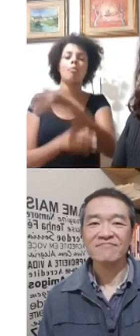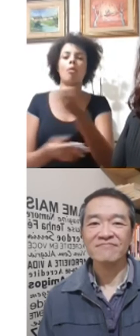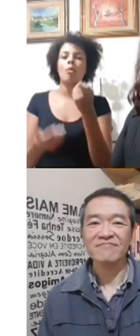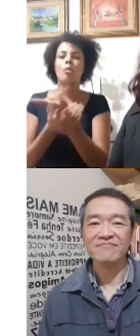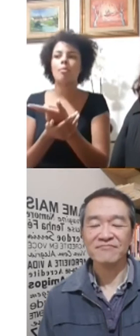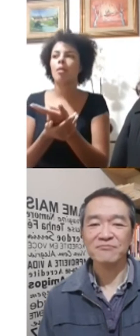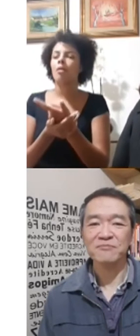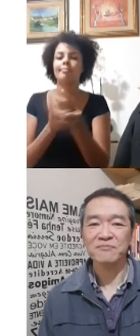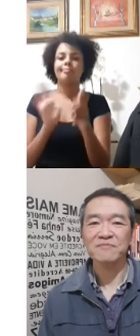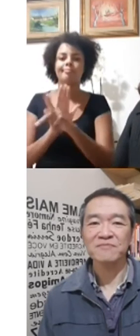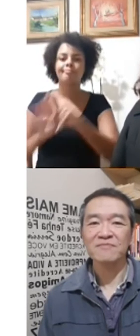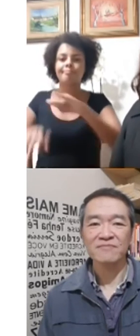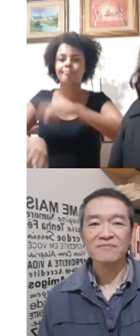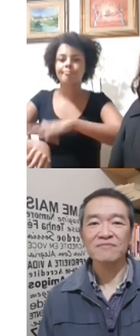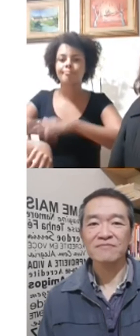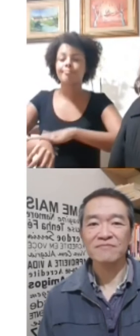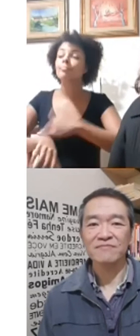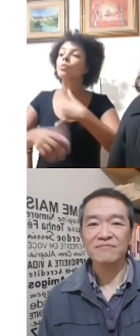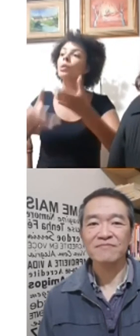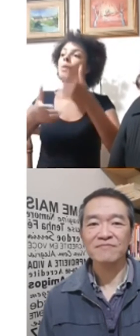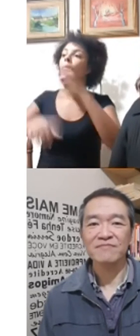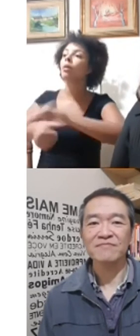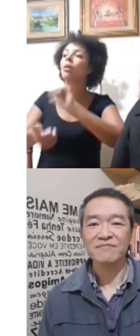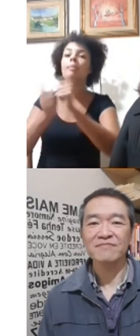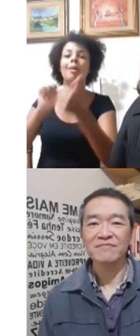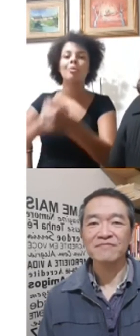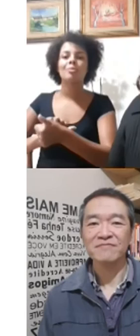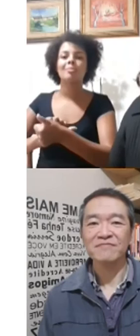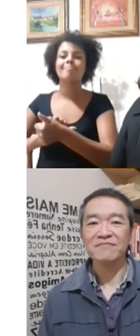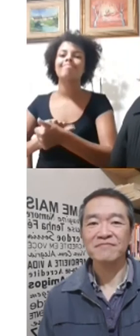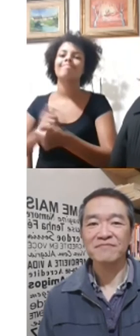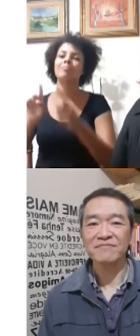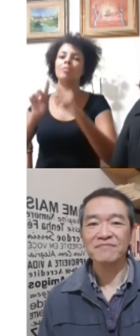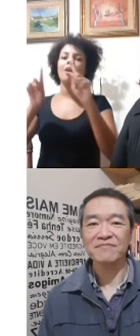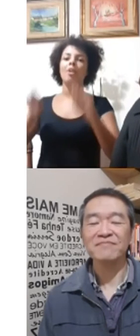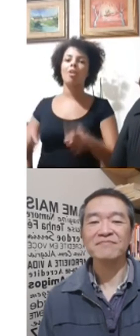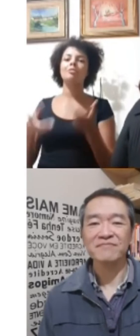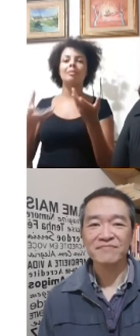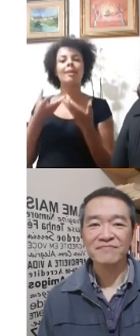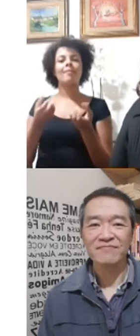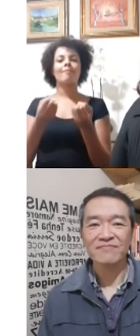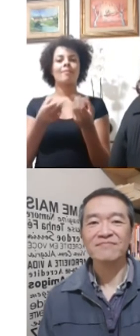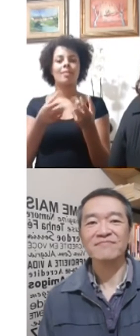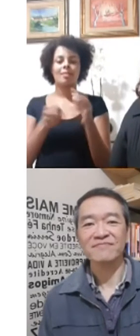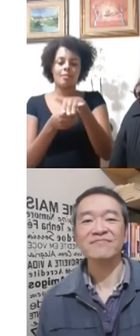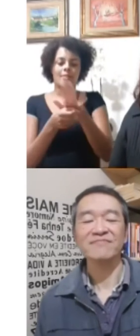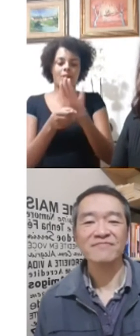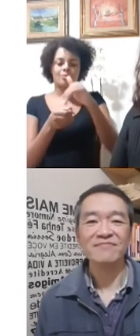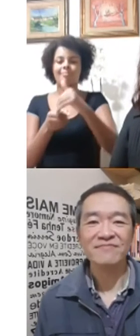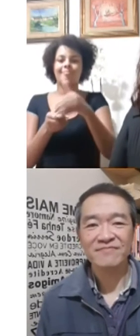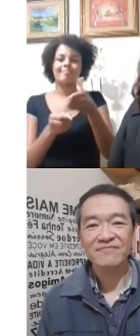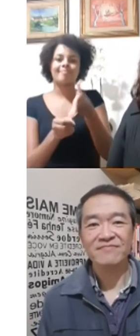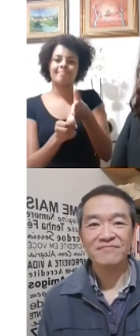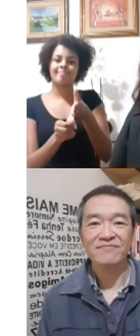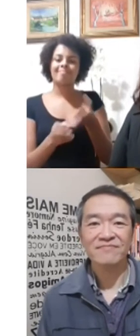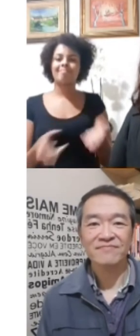material de banheiro e fala que vai fazer um banheiro adaptado, eles te empurram esse vaso com recorte frontal. Já não